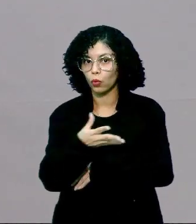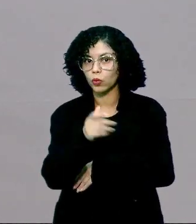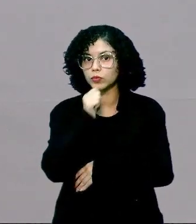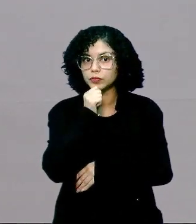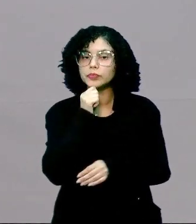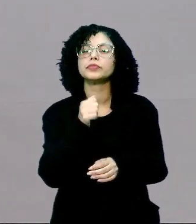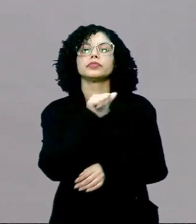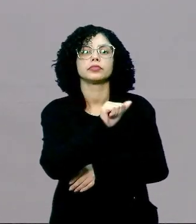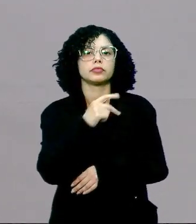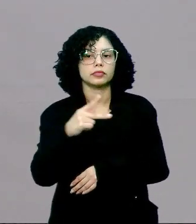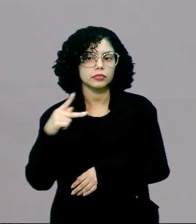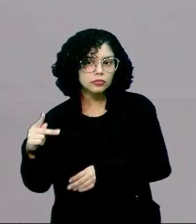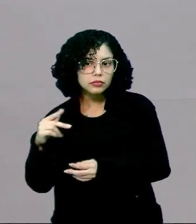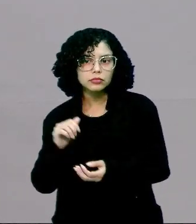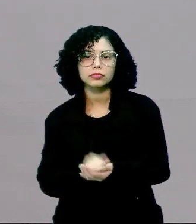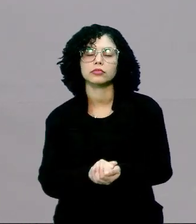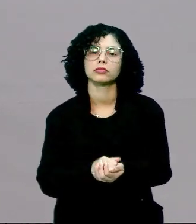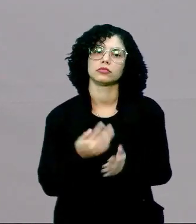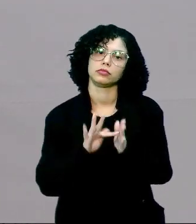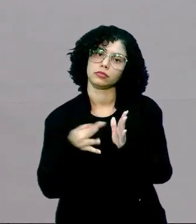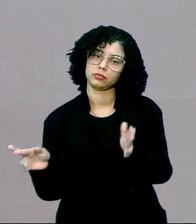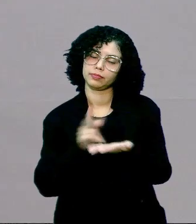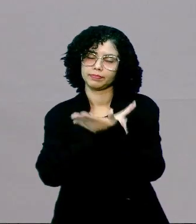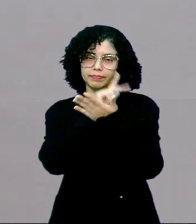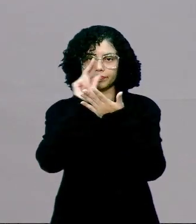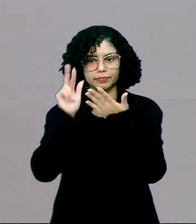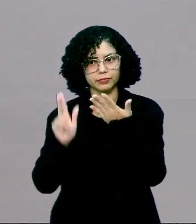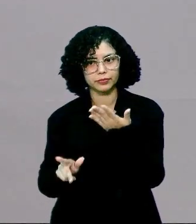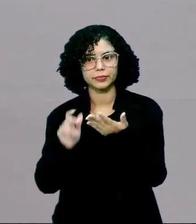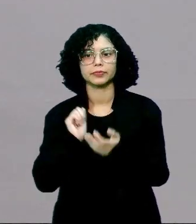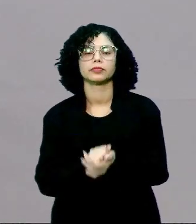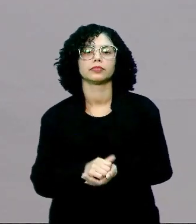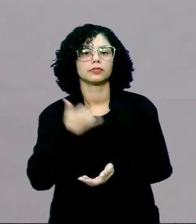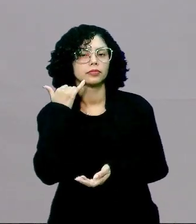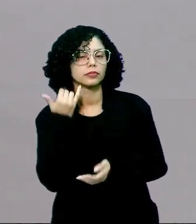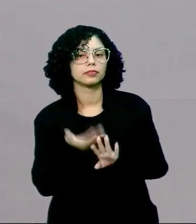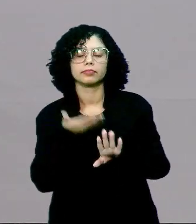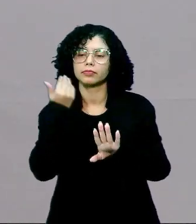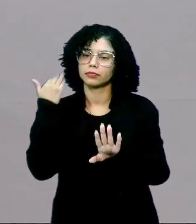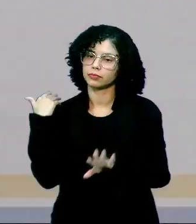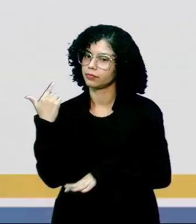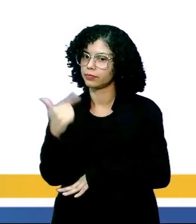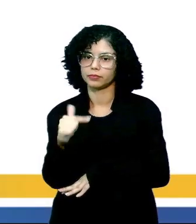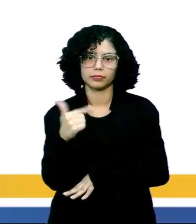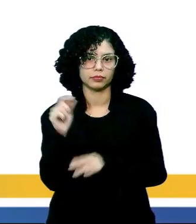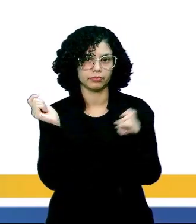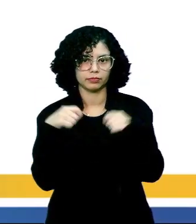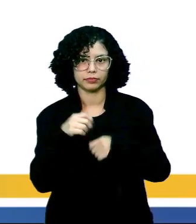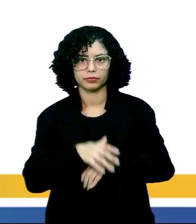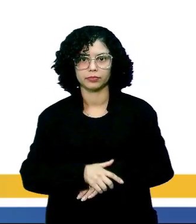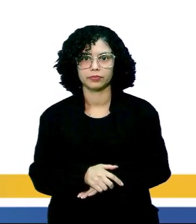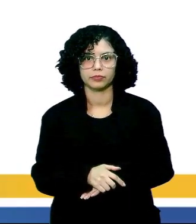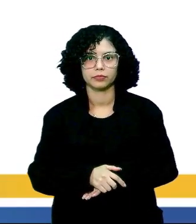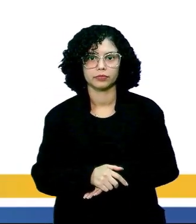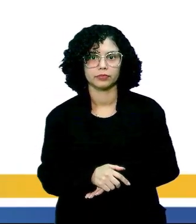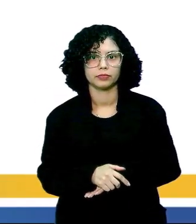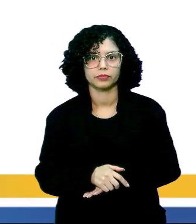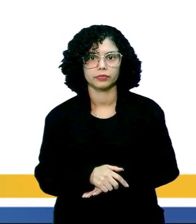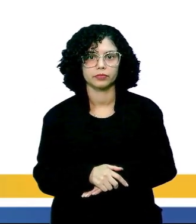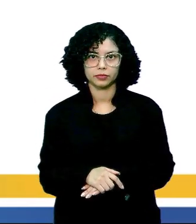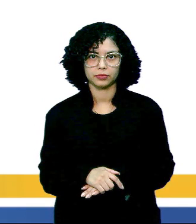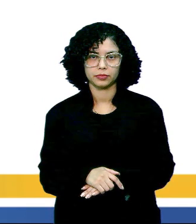têm aplicativos e funções diversas que o telefone mais antigo ele não possuía, ok?